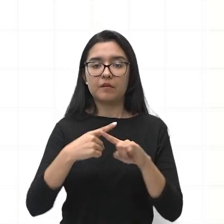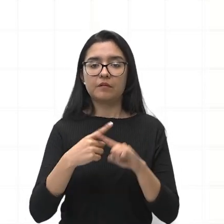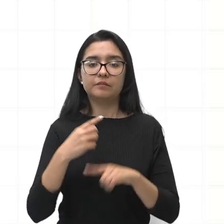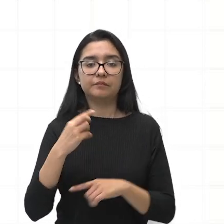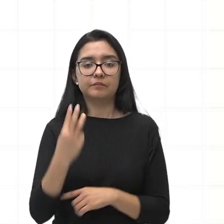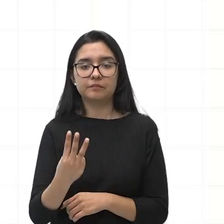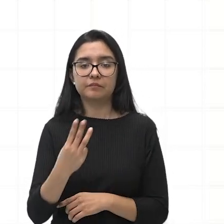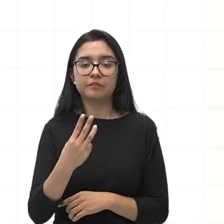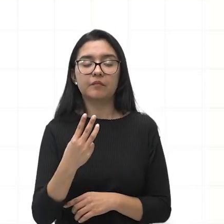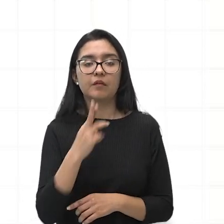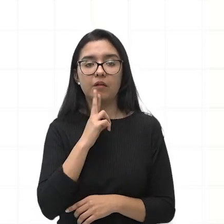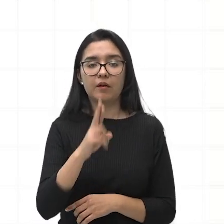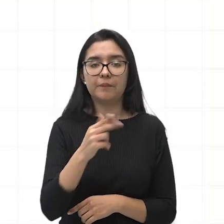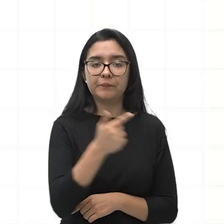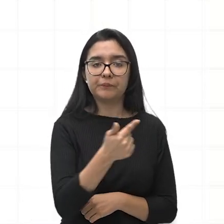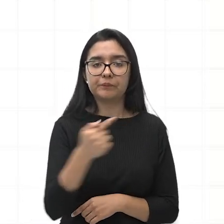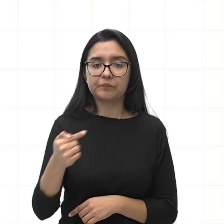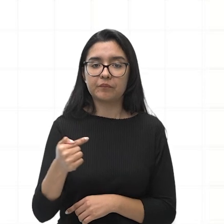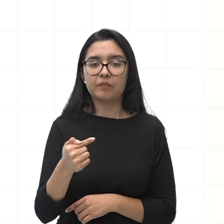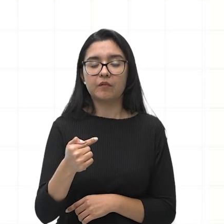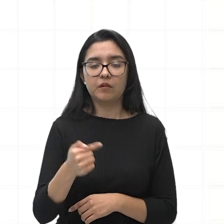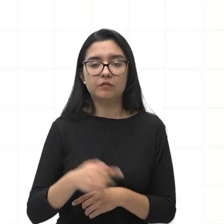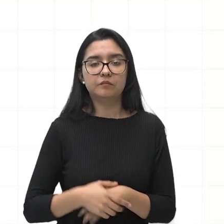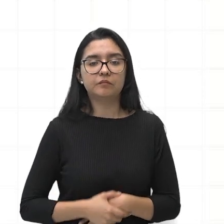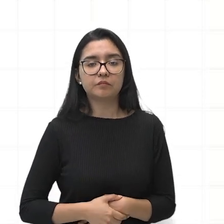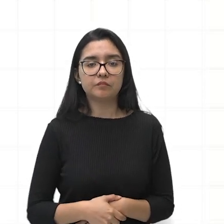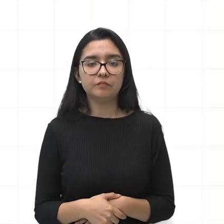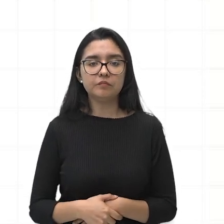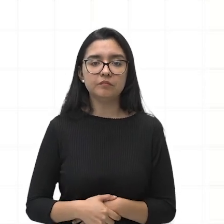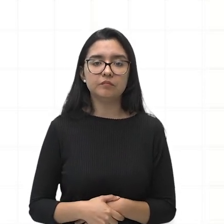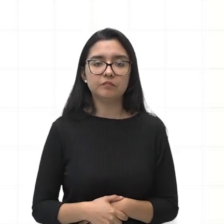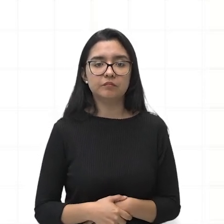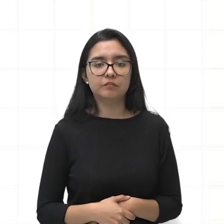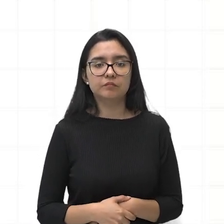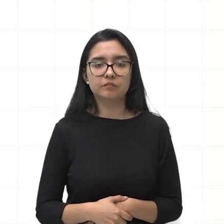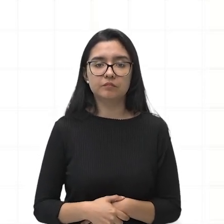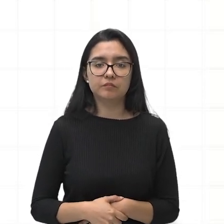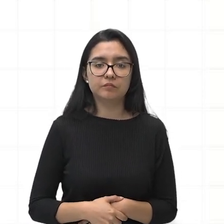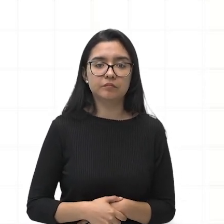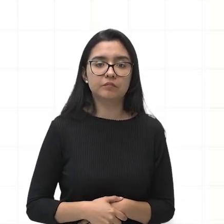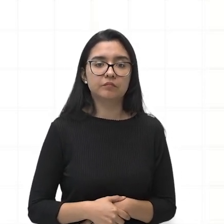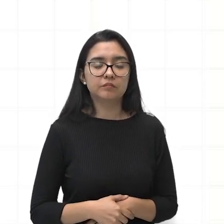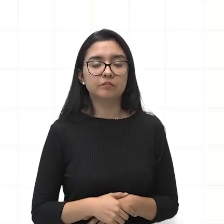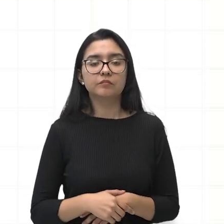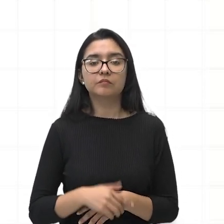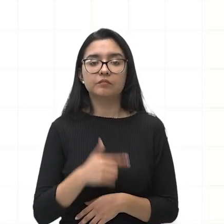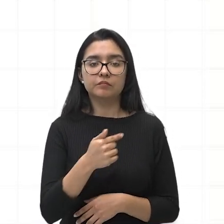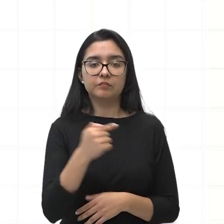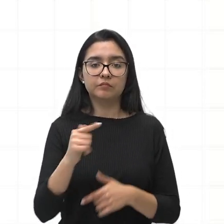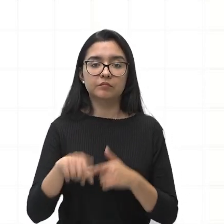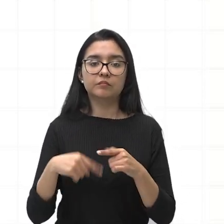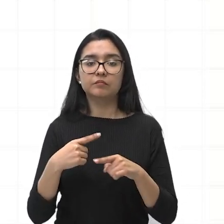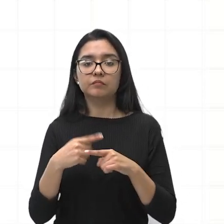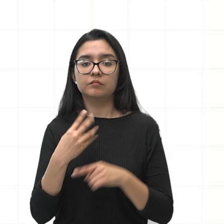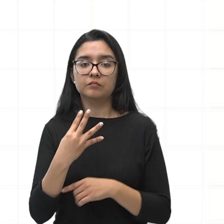3, 27. 27 com 4, 31.